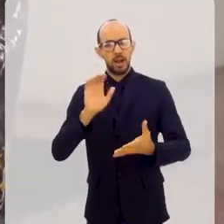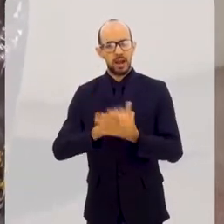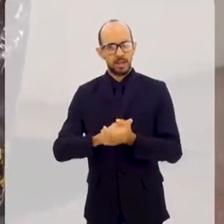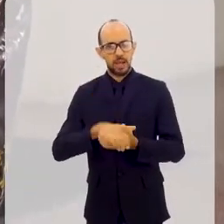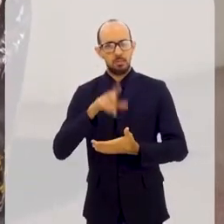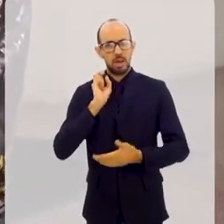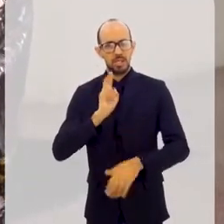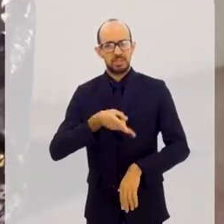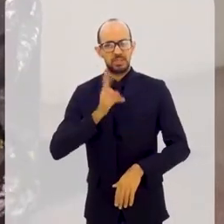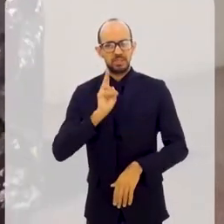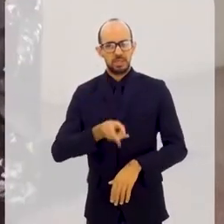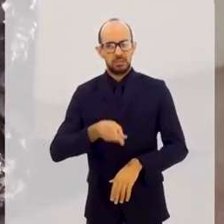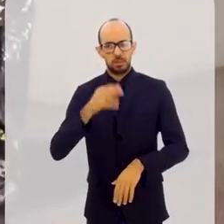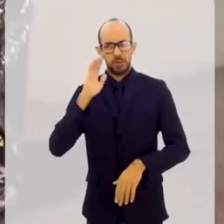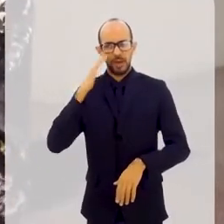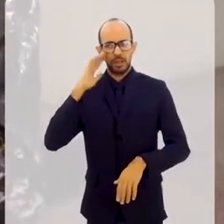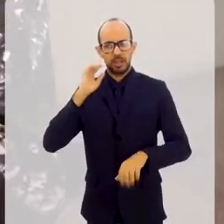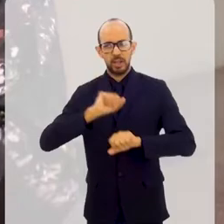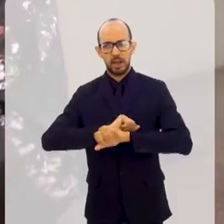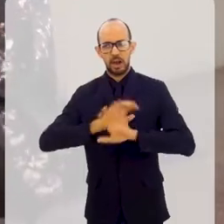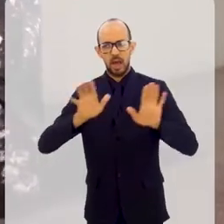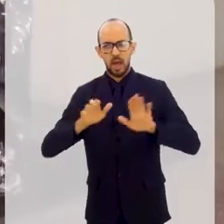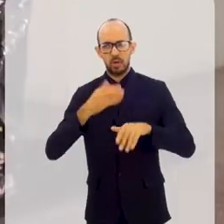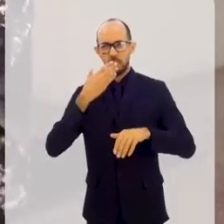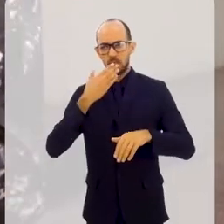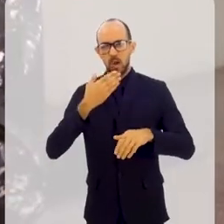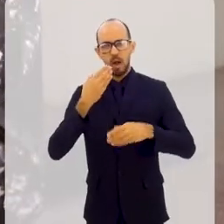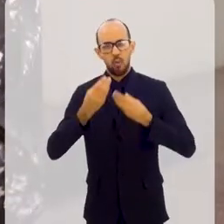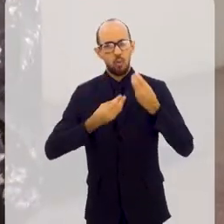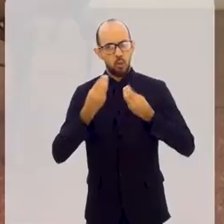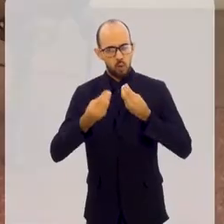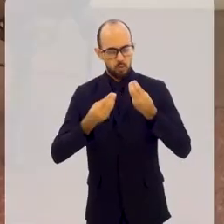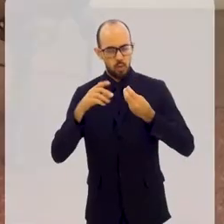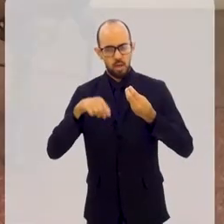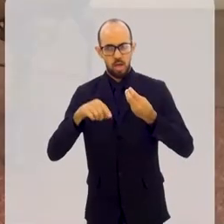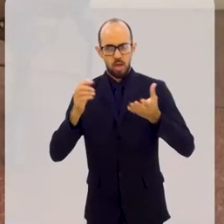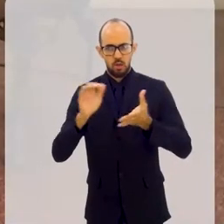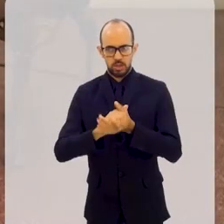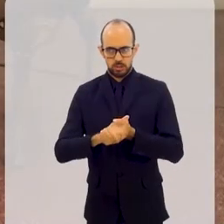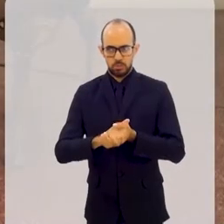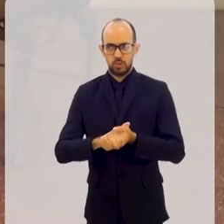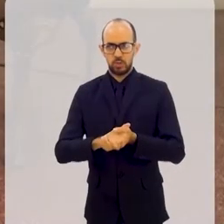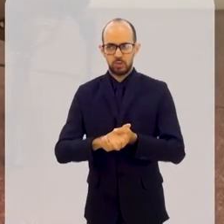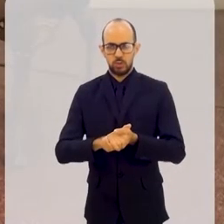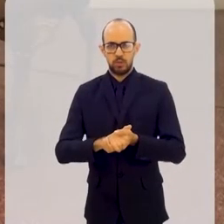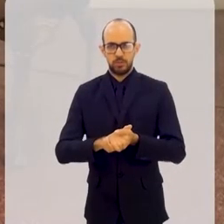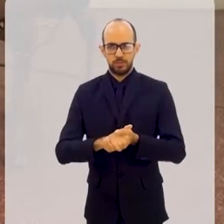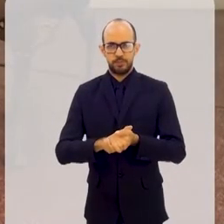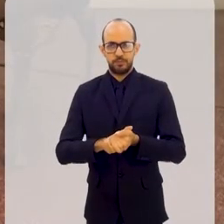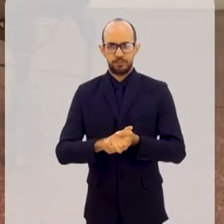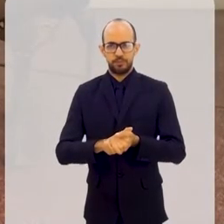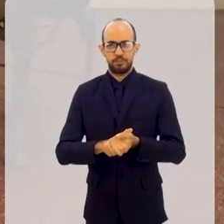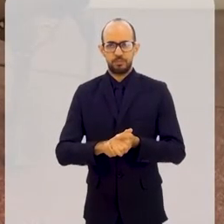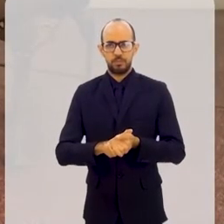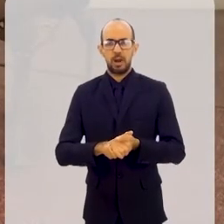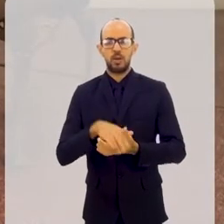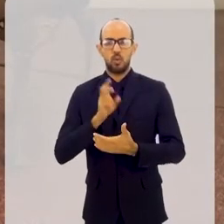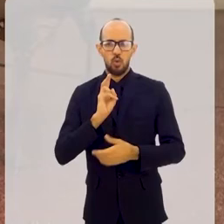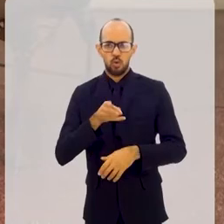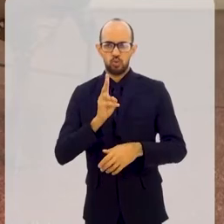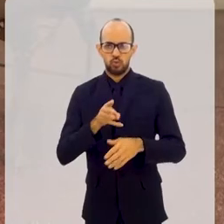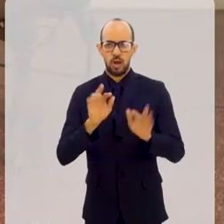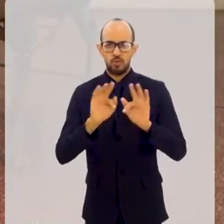para sempre que vai ajudar a pessoa a entender como manter o casamento fora disso aí temos congressos compensas